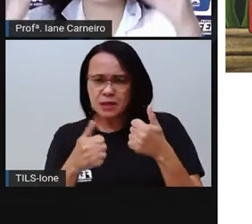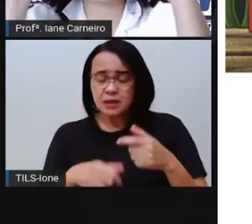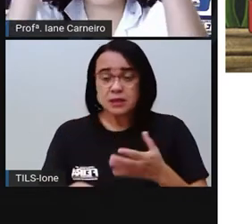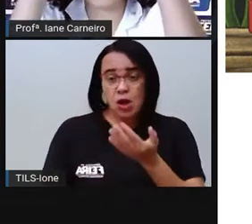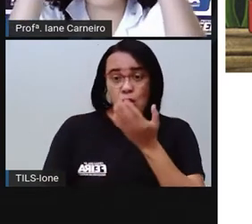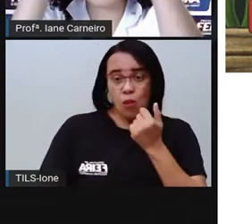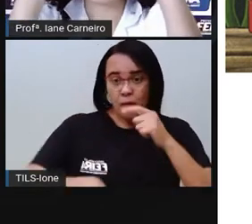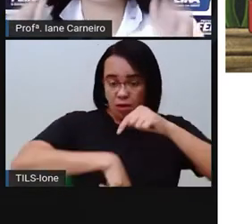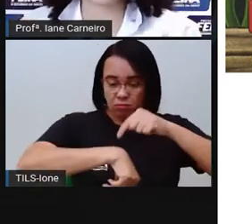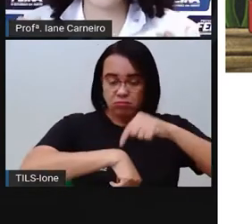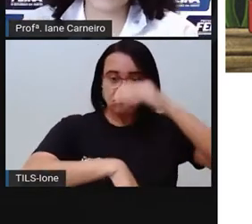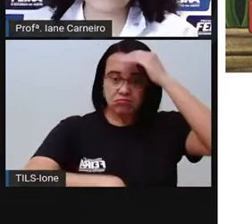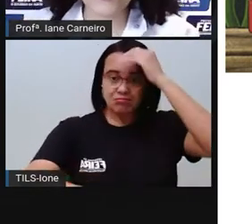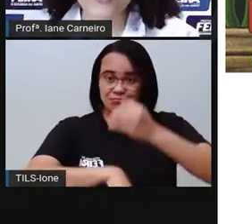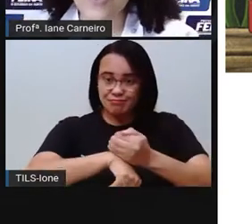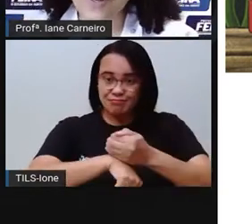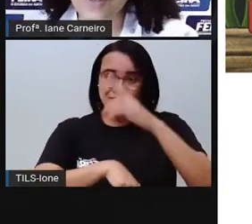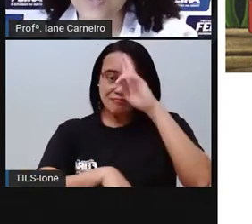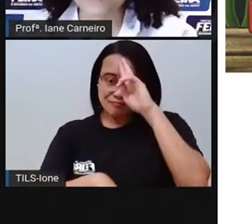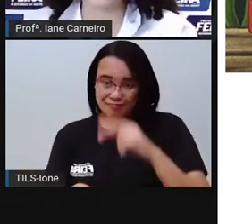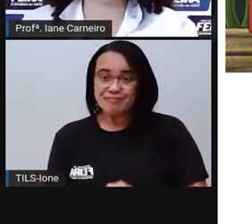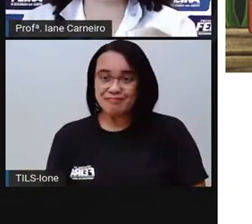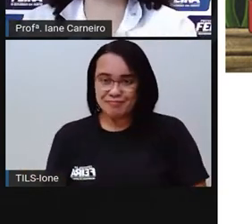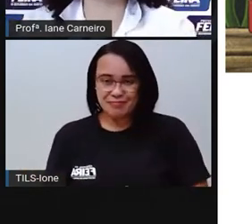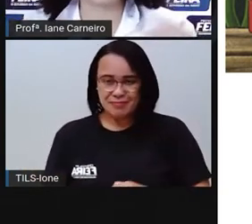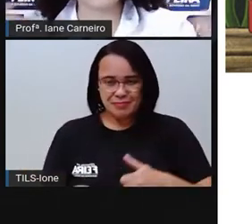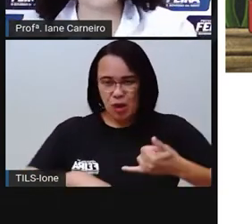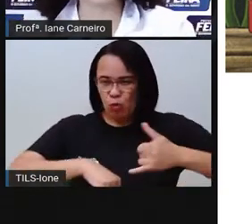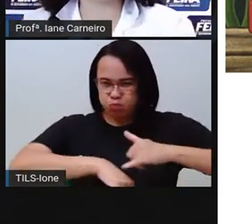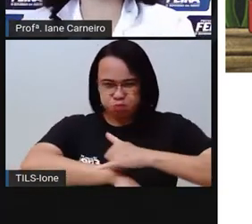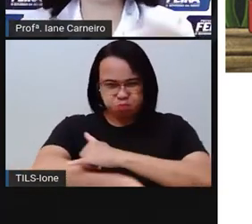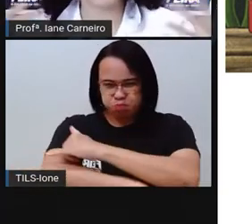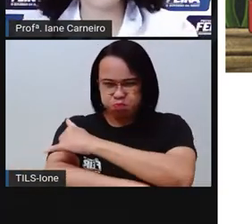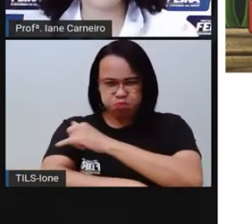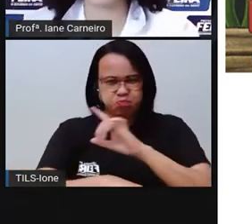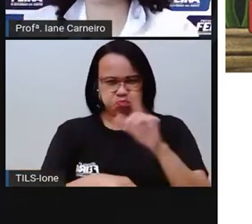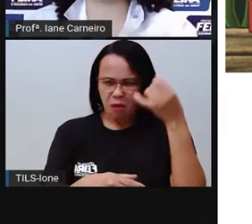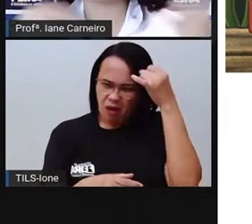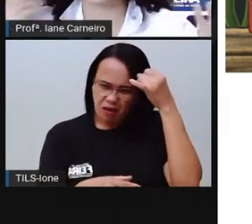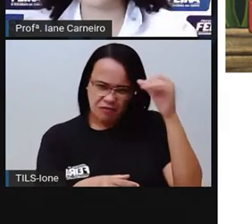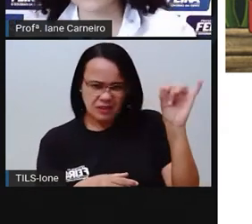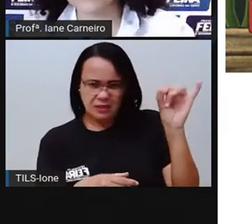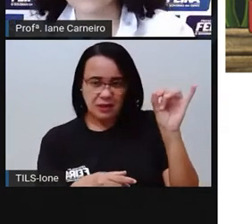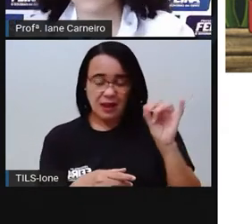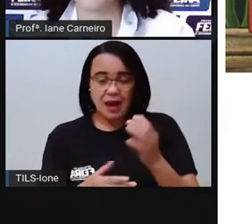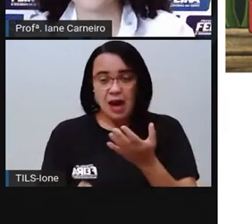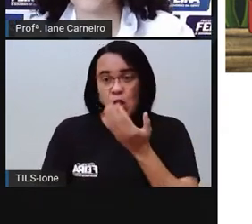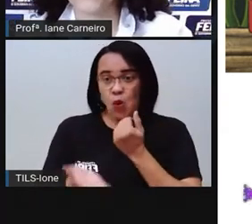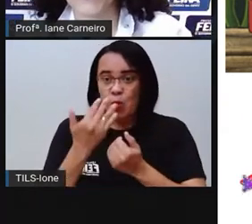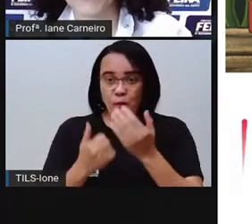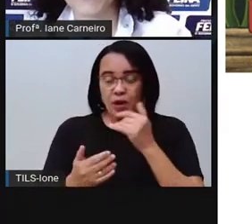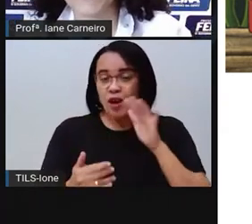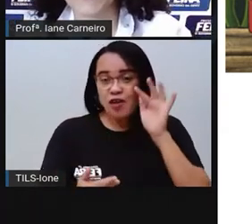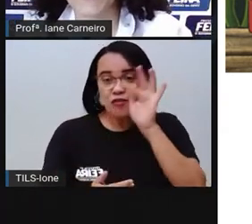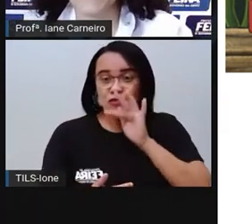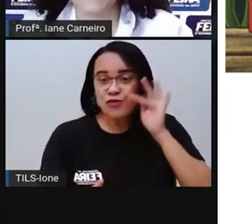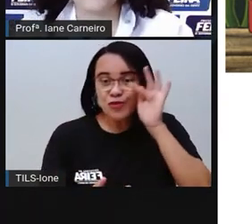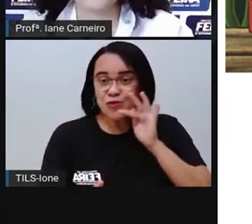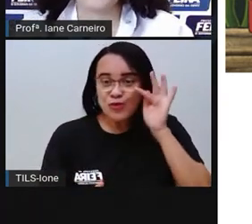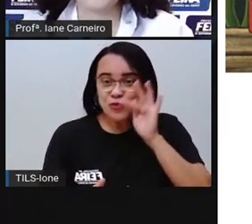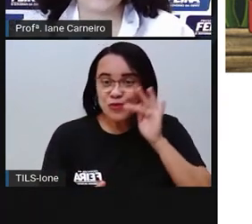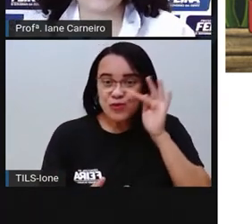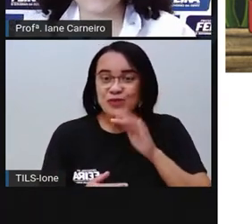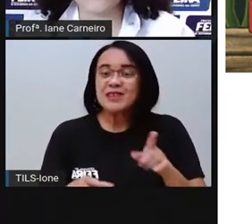não exagerar nas comidas gordurosas, mas comer muita verdura, muito legumes, muitas frutas, né? A prof colocou aqui até